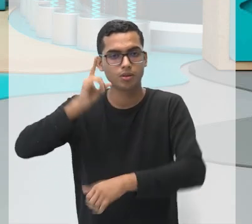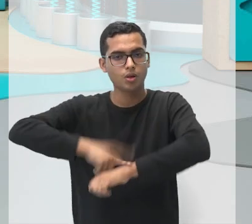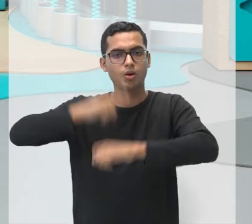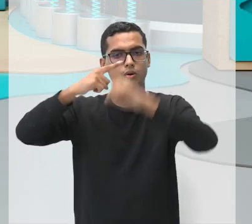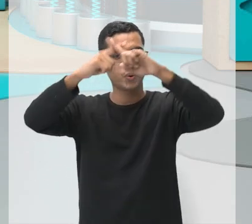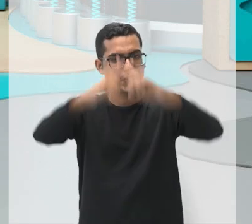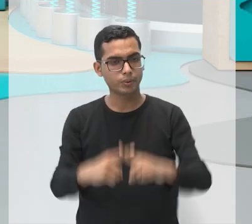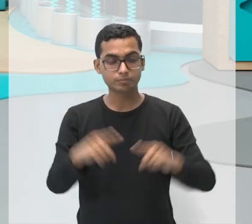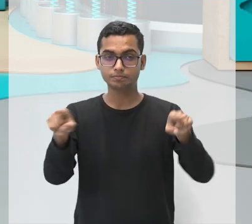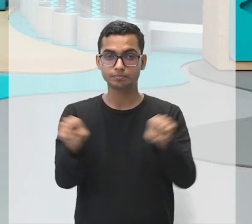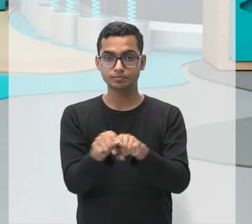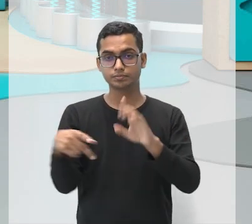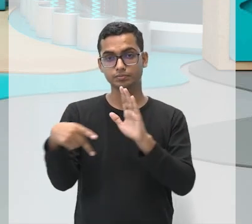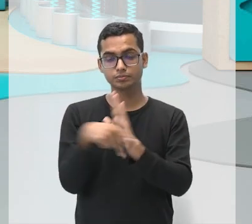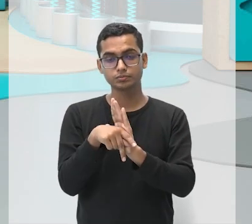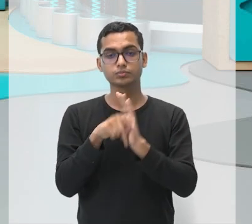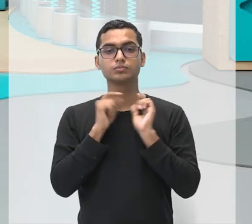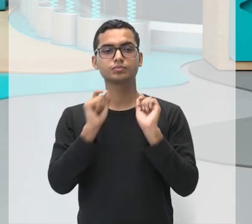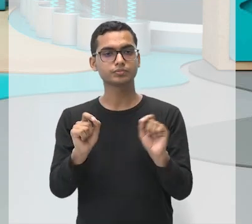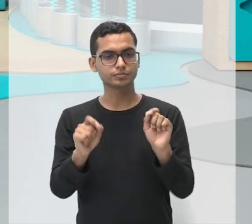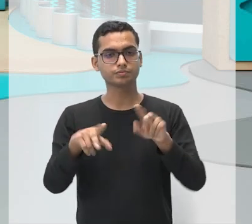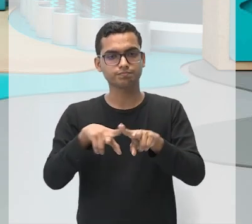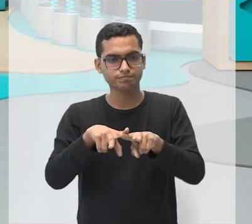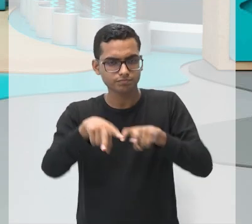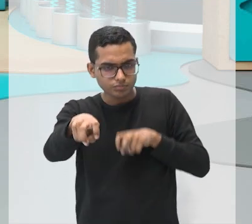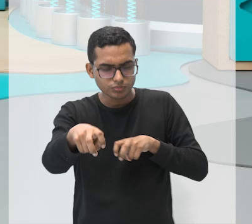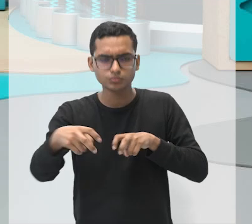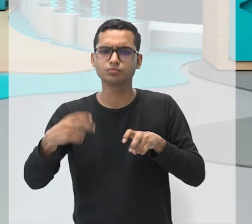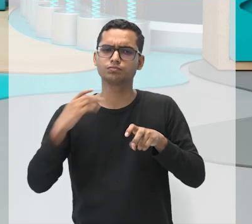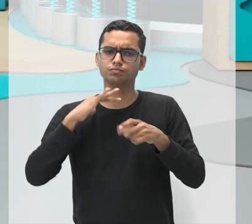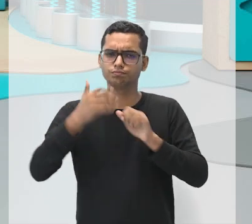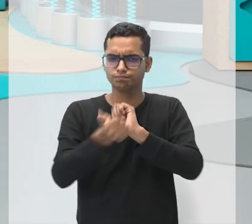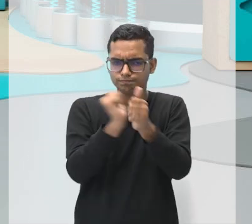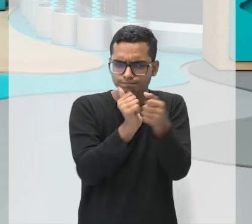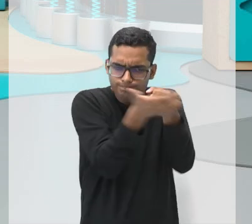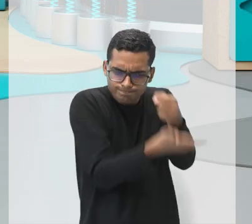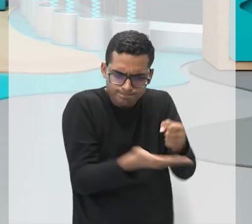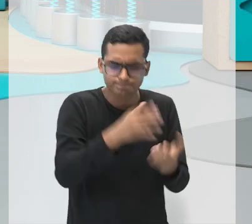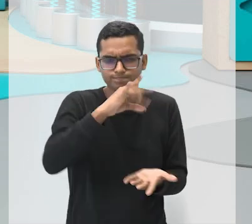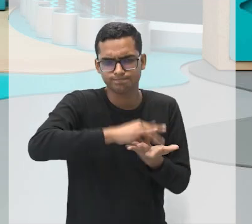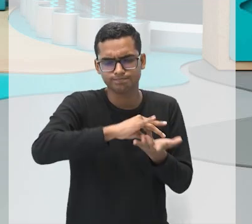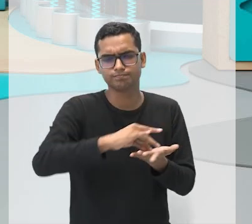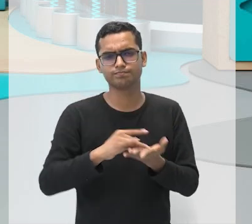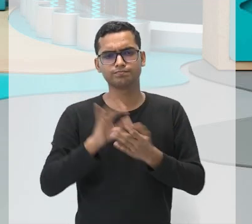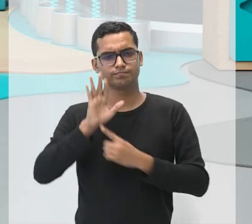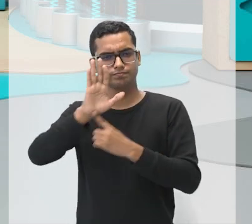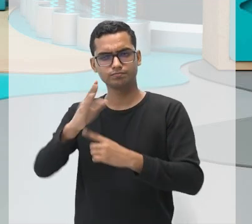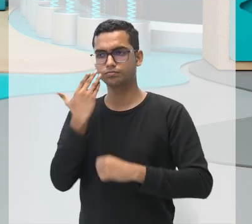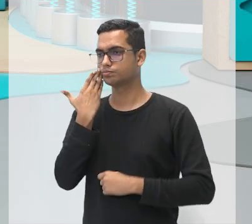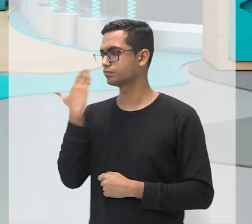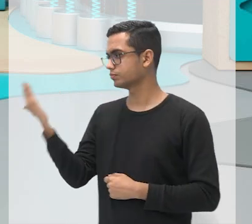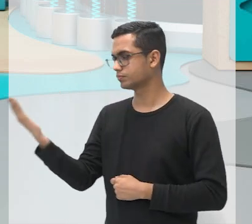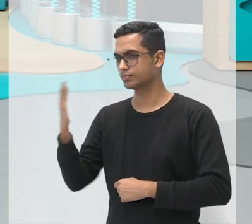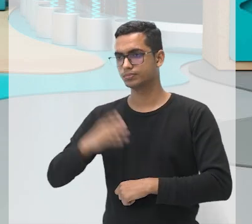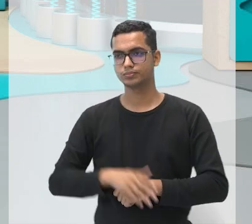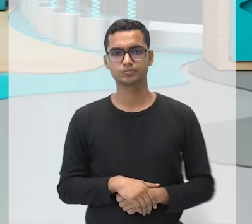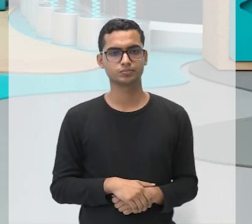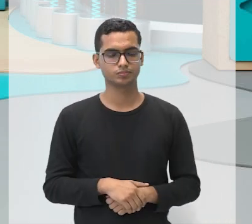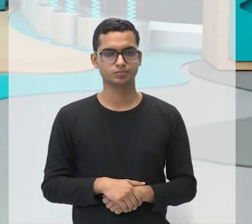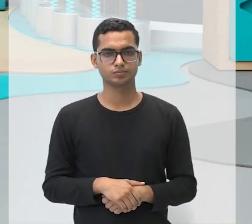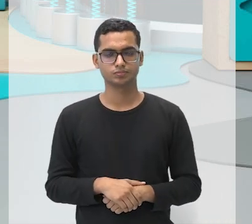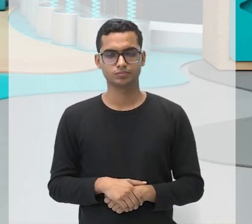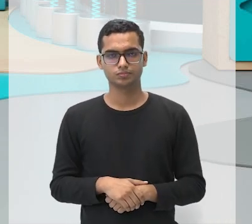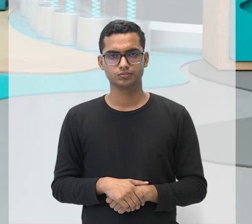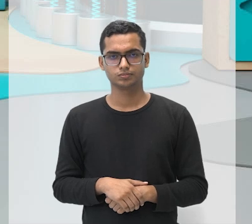é conhecido como um esporte de base. E você pode estar se perguntando por quê. Aparece aqui na cartela pra gente, olha só. Ele